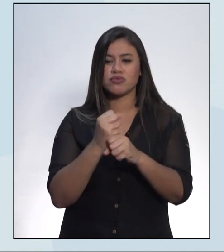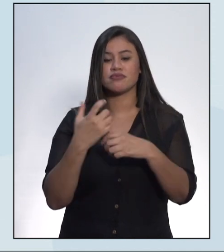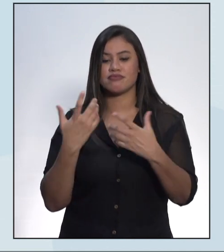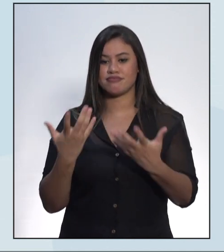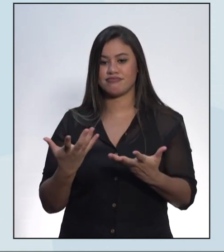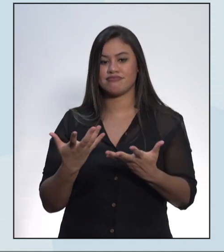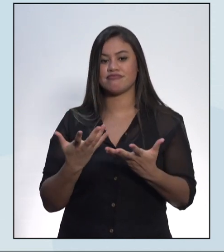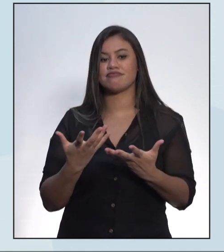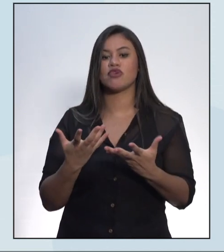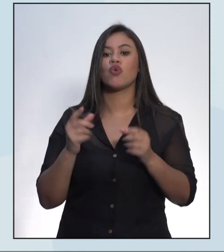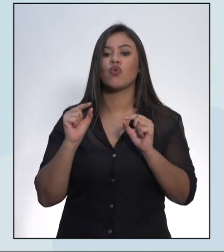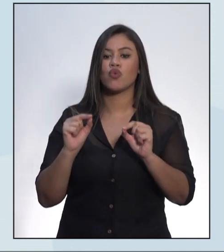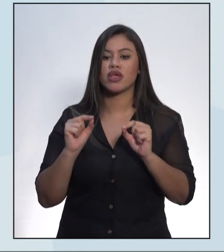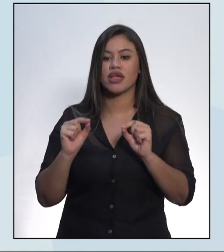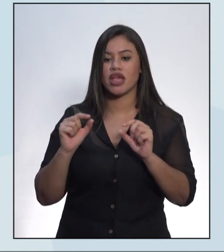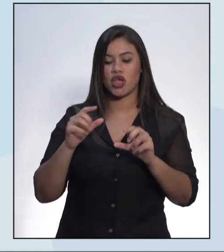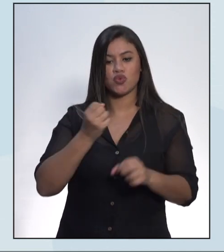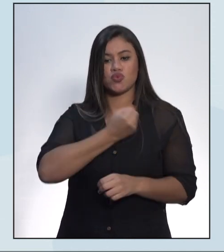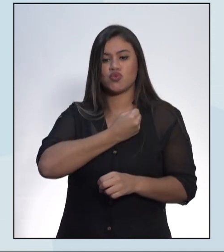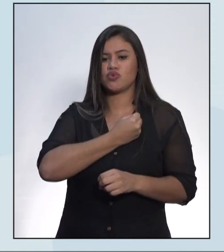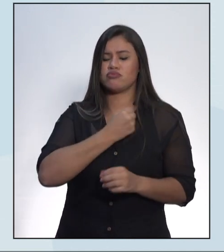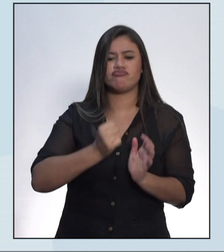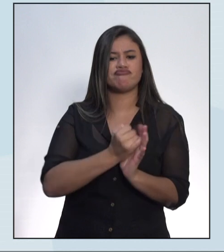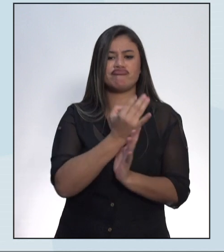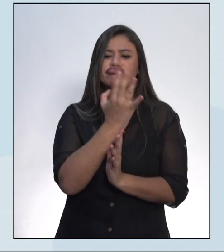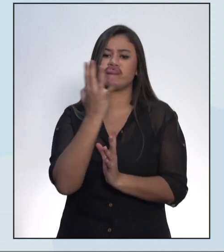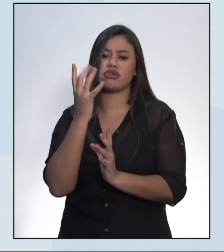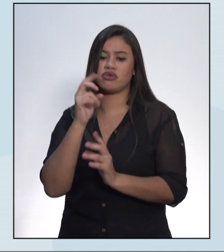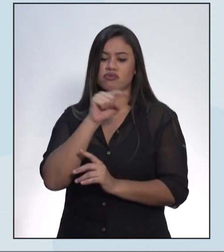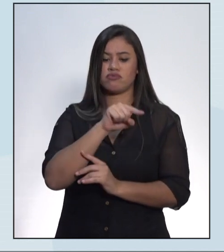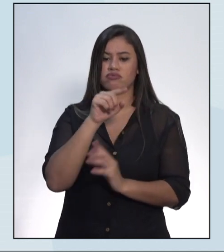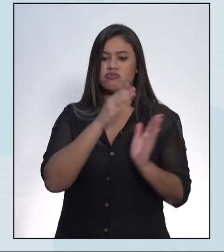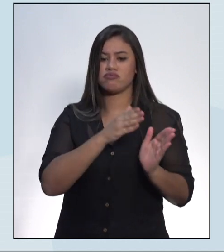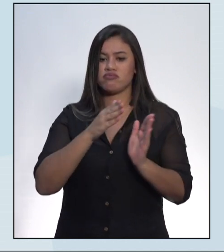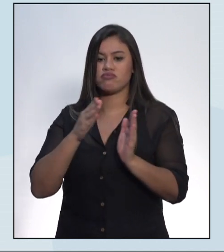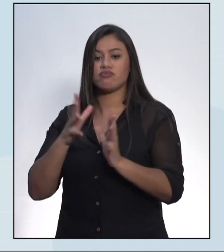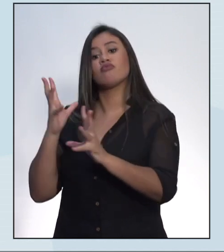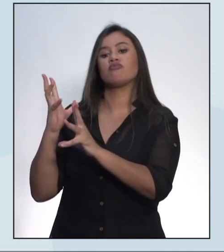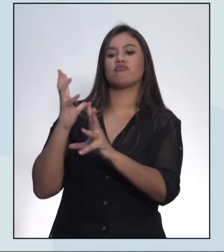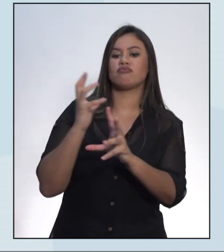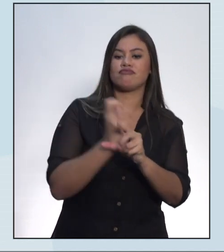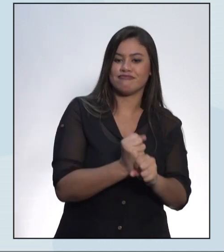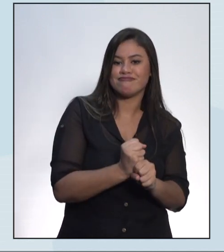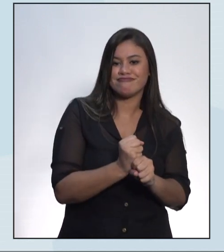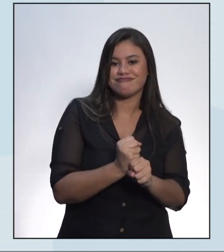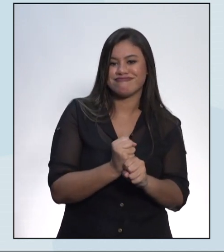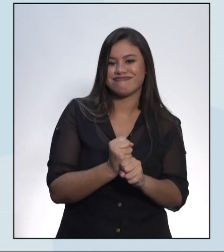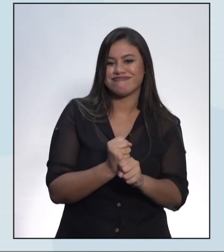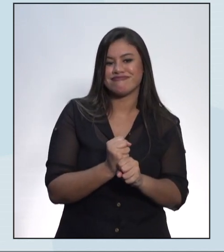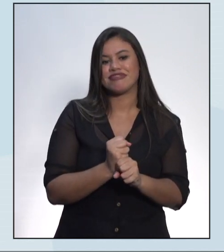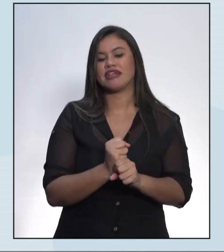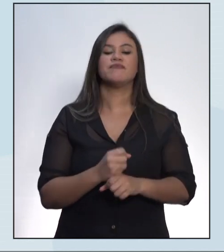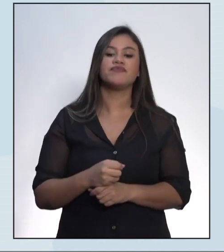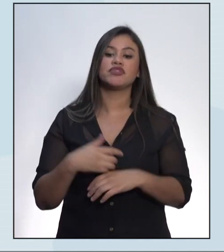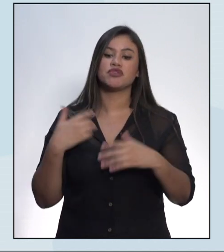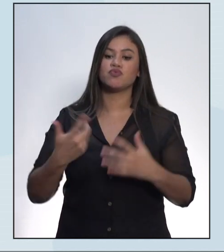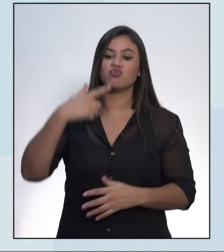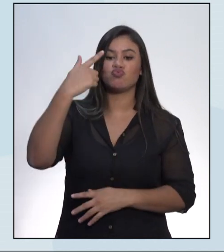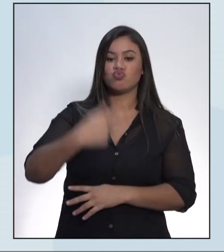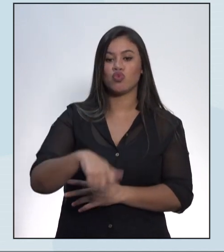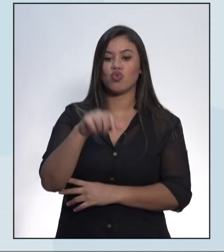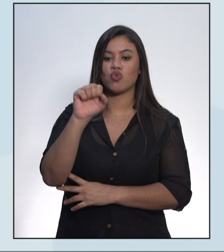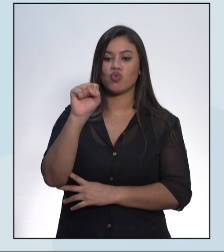Nada mais é do que nós estávamos fazendo anteriormente. Nós estávamos fazendo o seguinte, SN, né? Então,